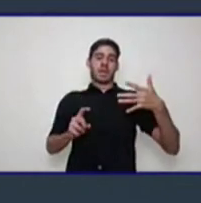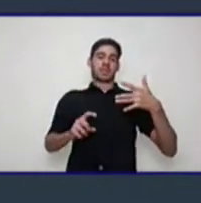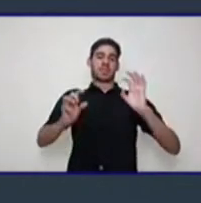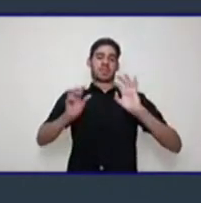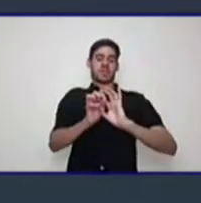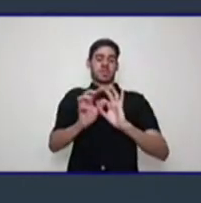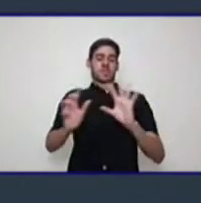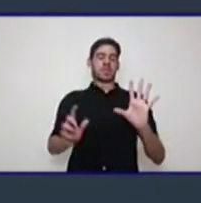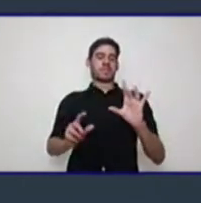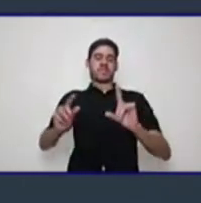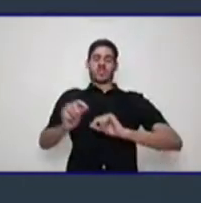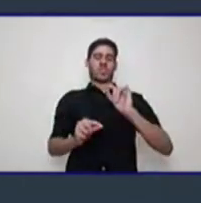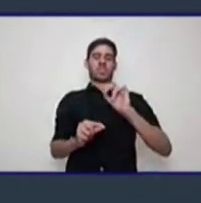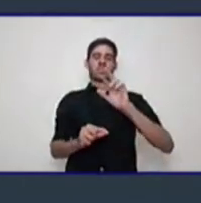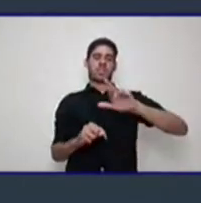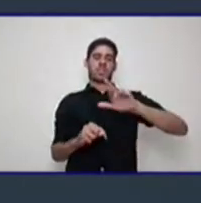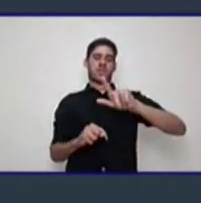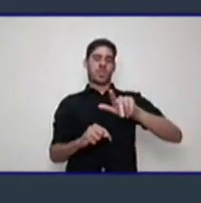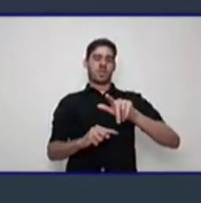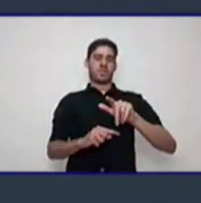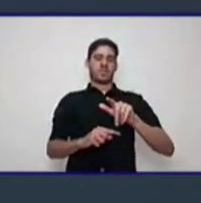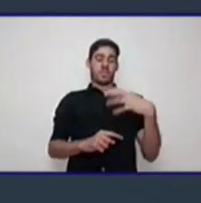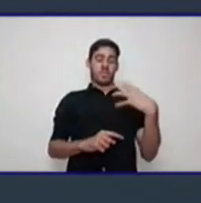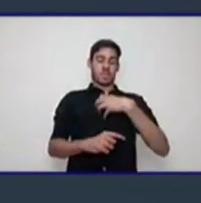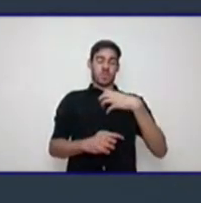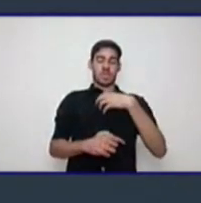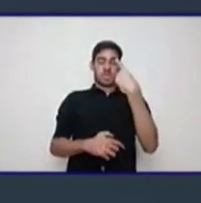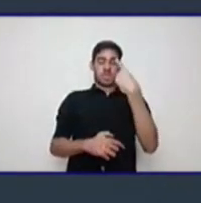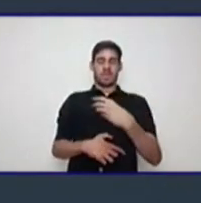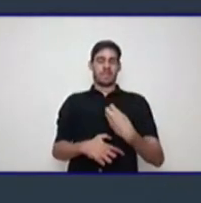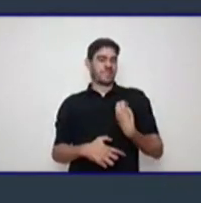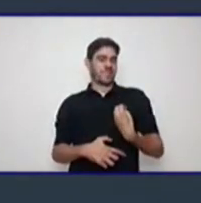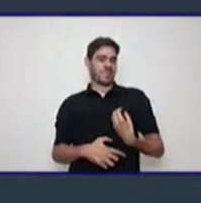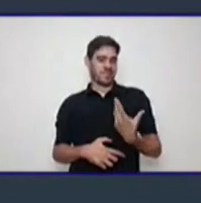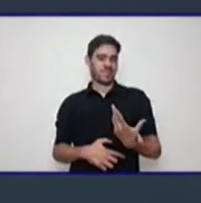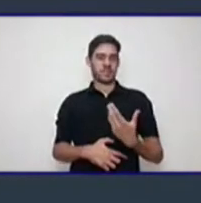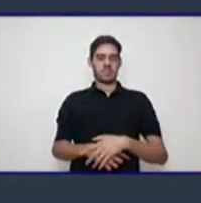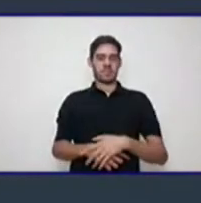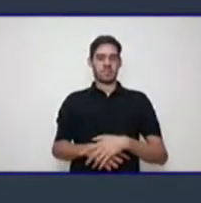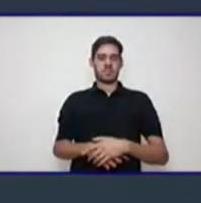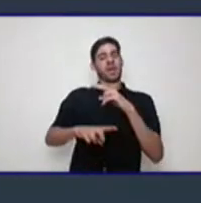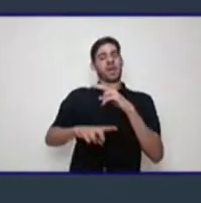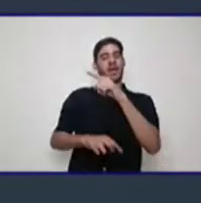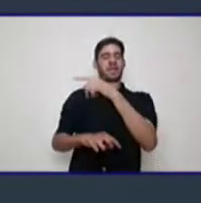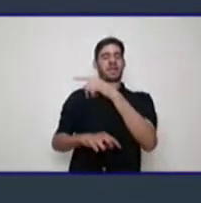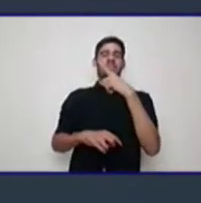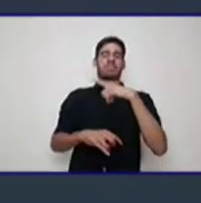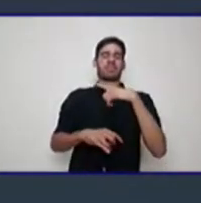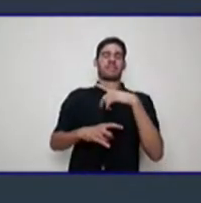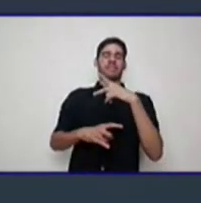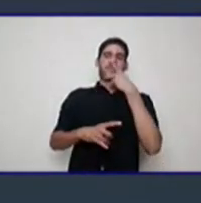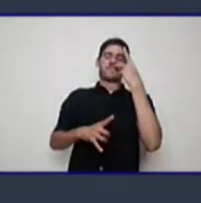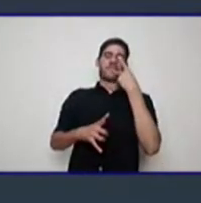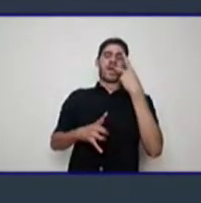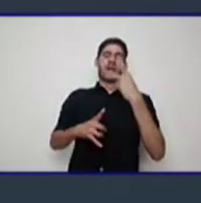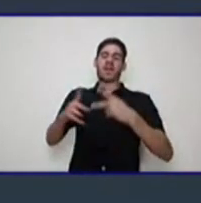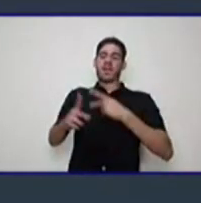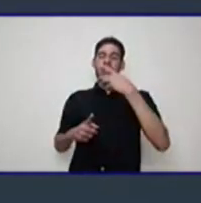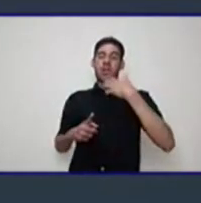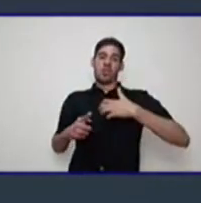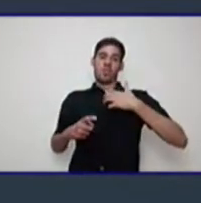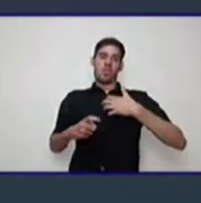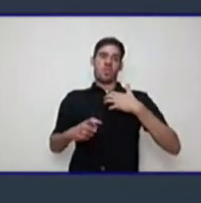escolha, não é uma opção, é uma circunstância da vida. É aí que repousam os discursos de ódio. Uma valoração negativa